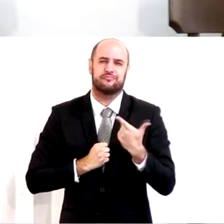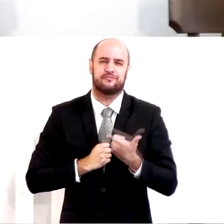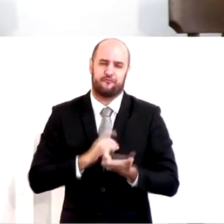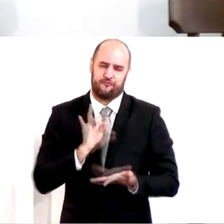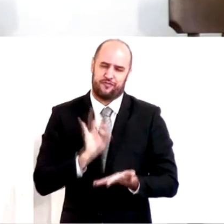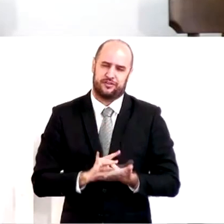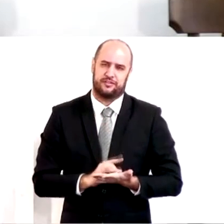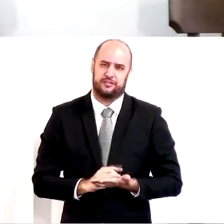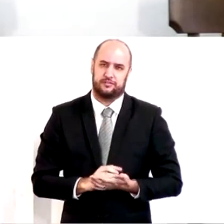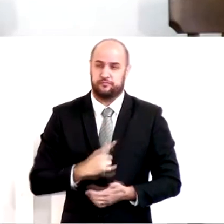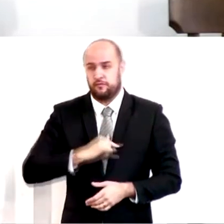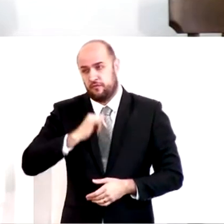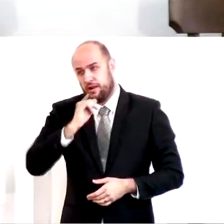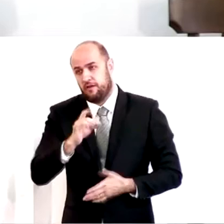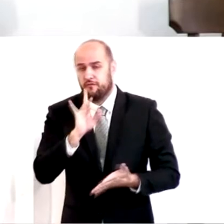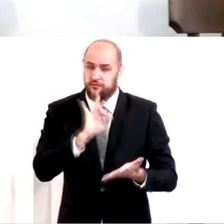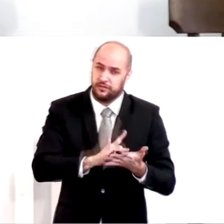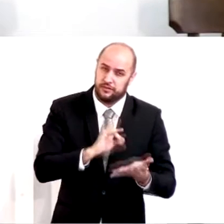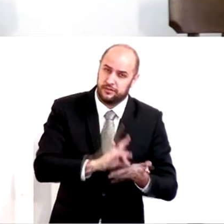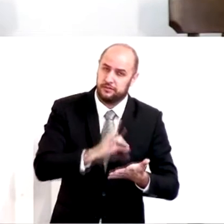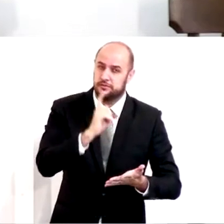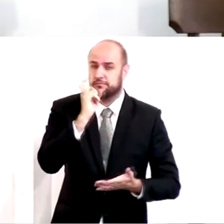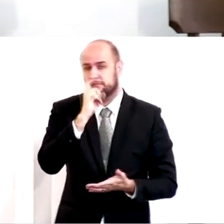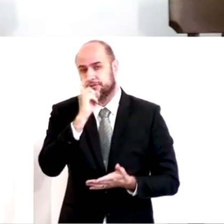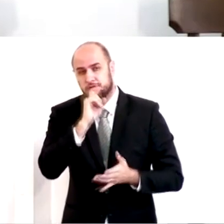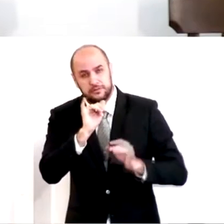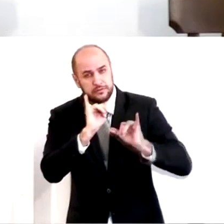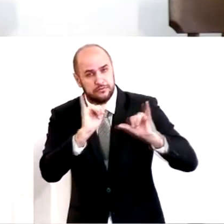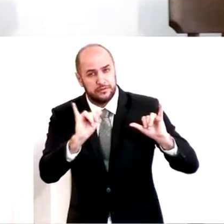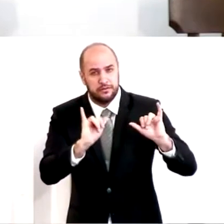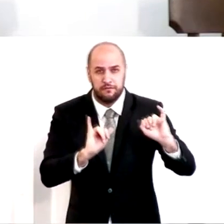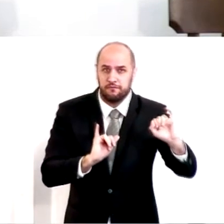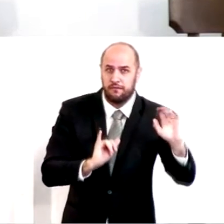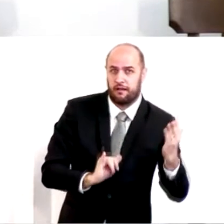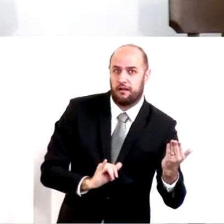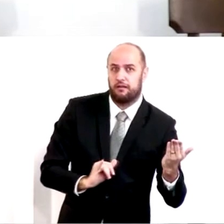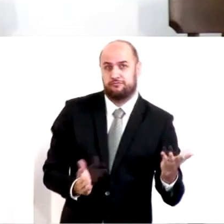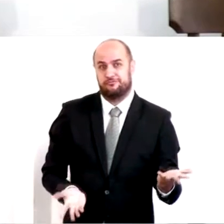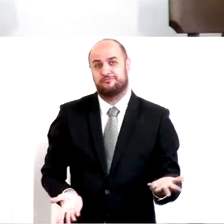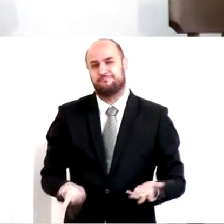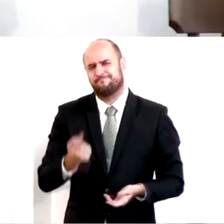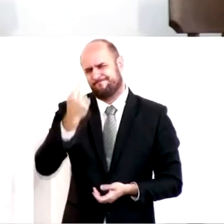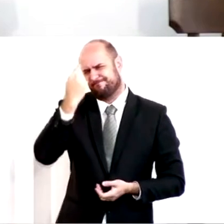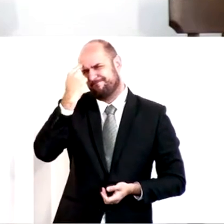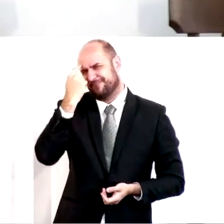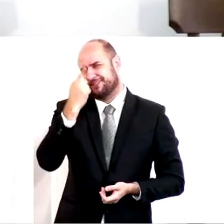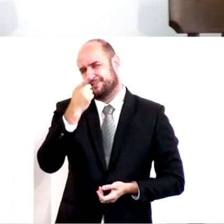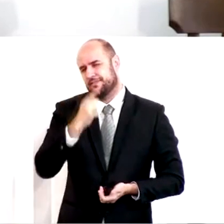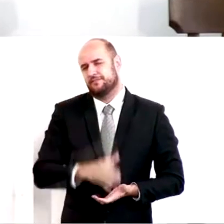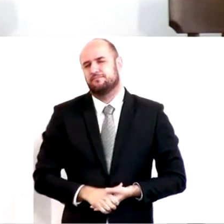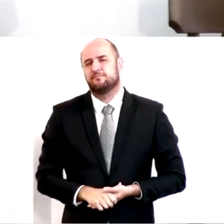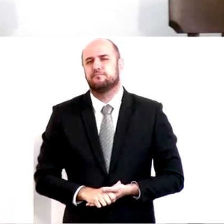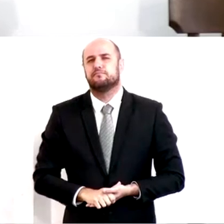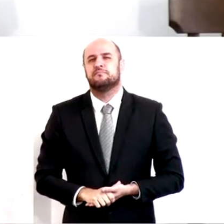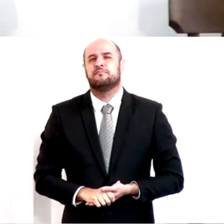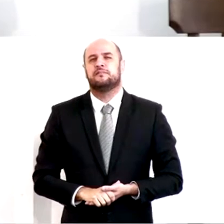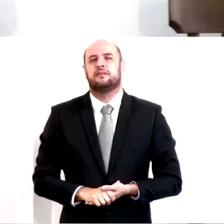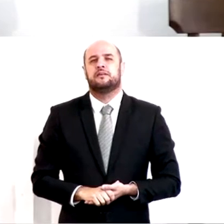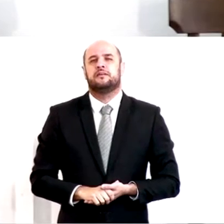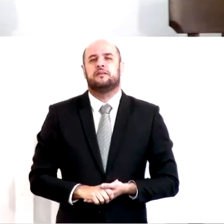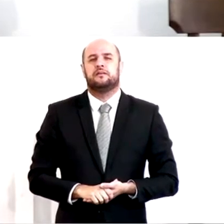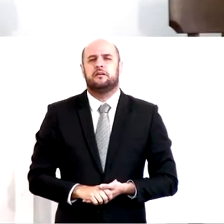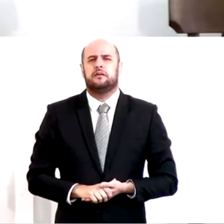de mentira, de sinceridade e de falsidade. Pensem nisso. Qual